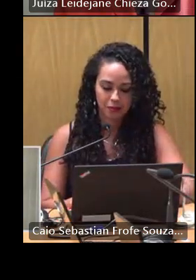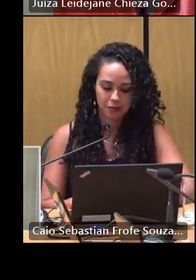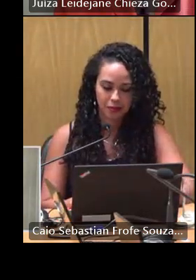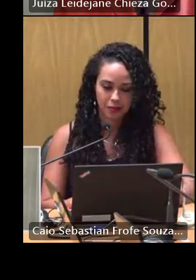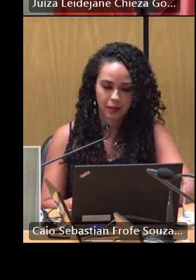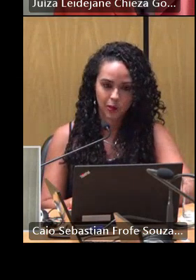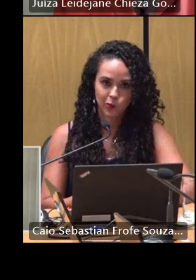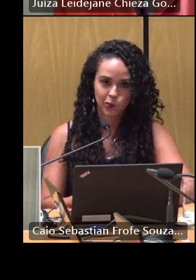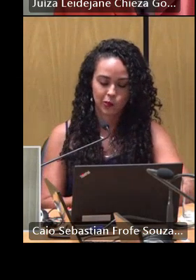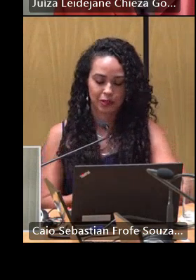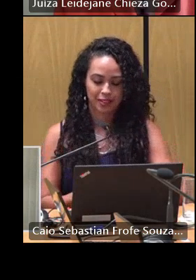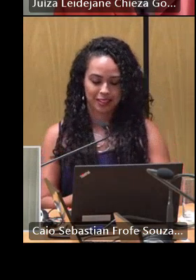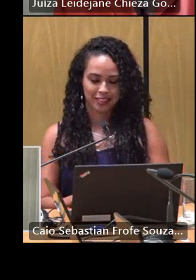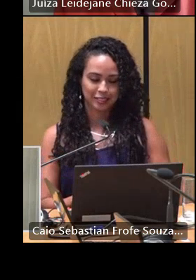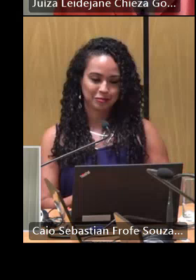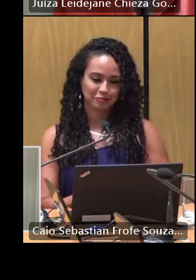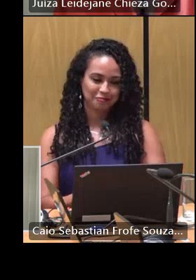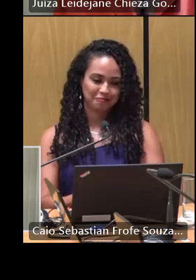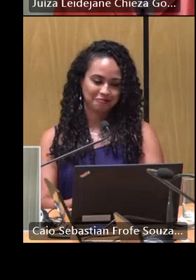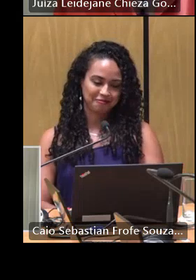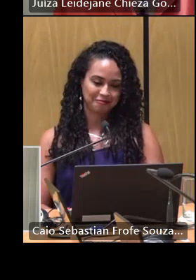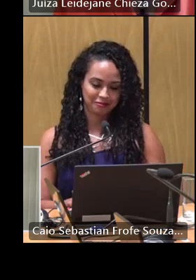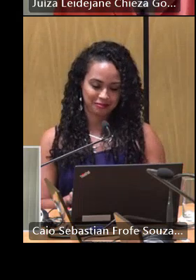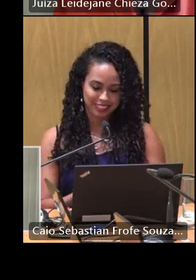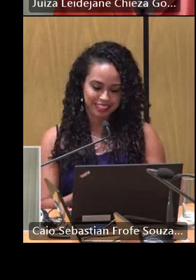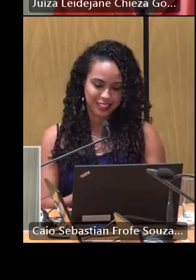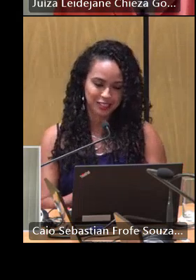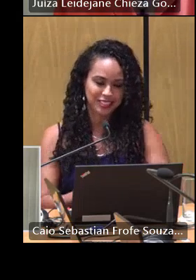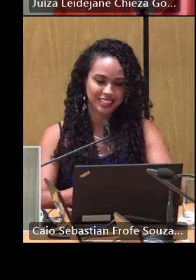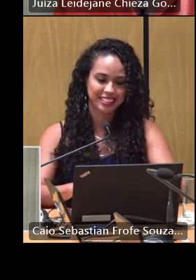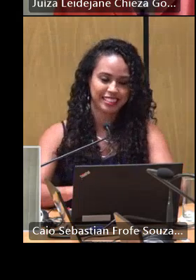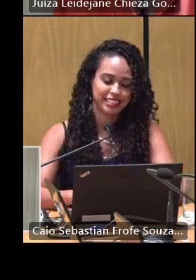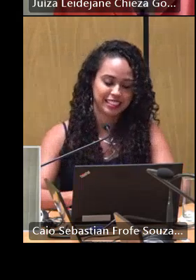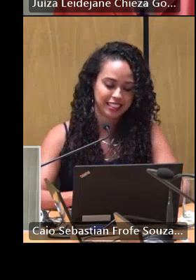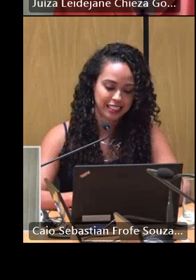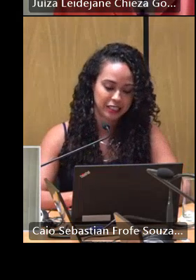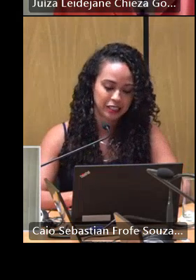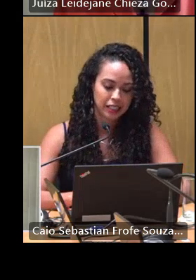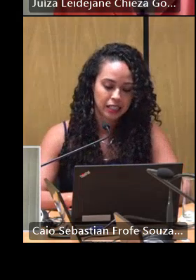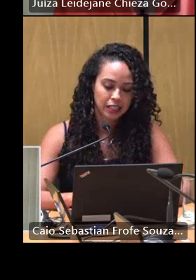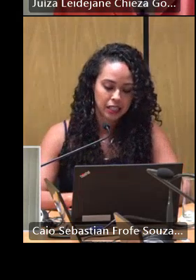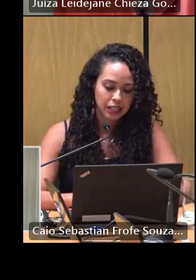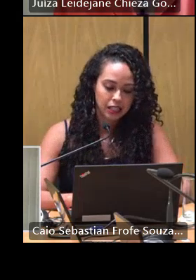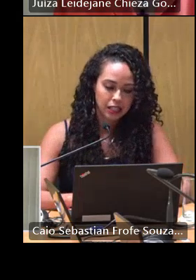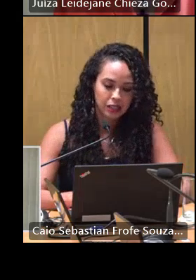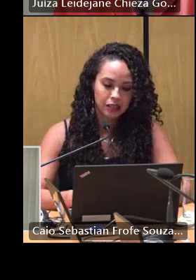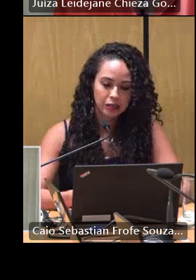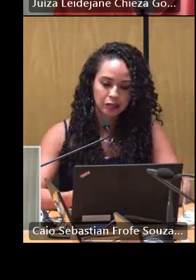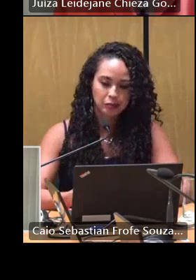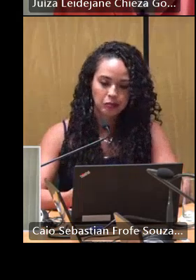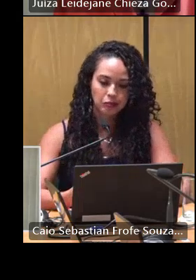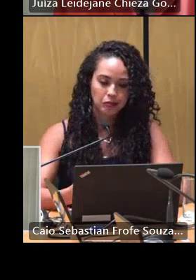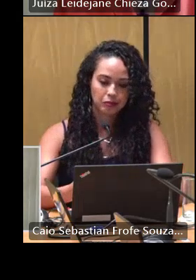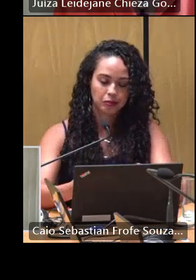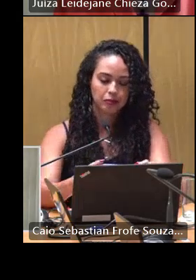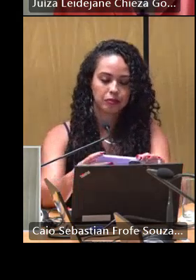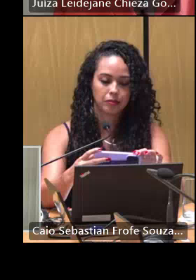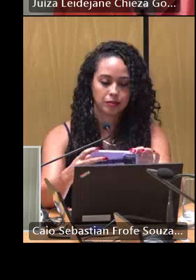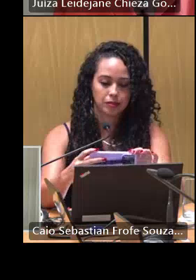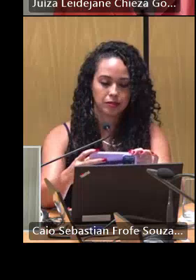hoje bom dia estamos aqui no Cis do Valongo e pra gente pensar em combater a discriminação o